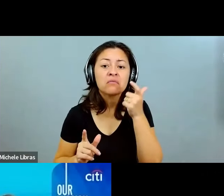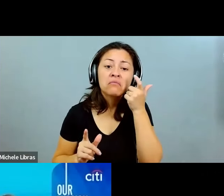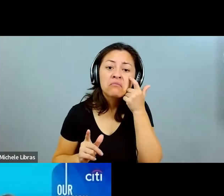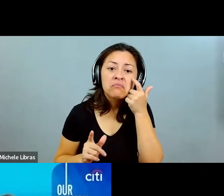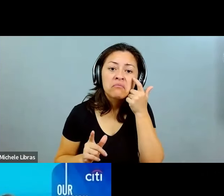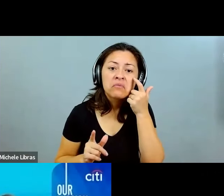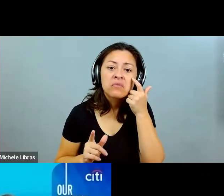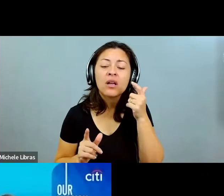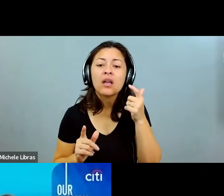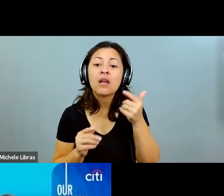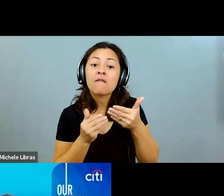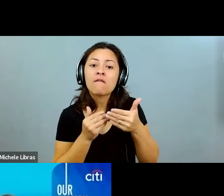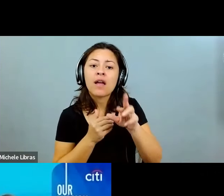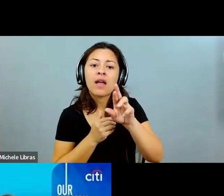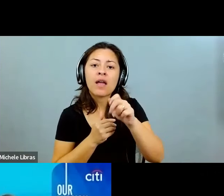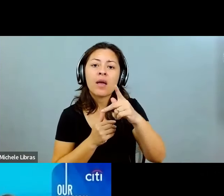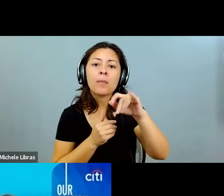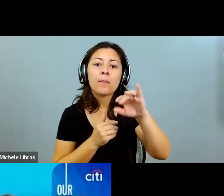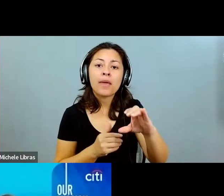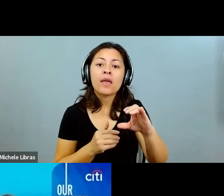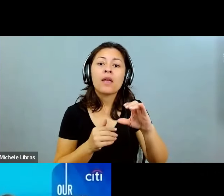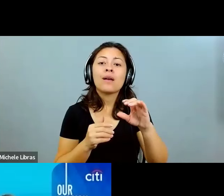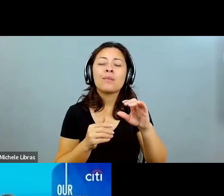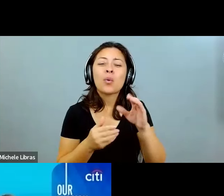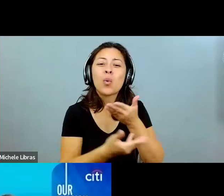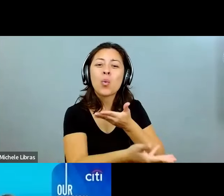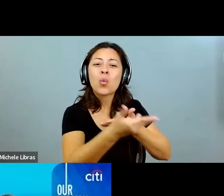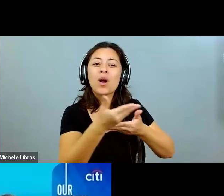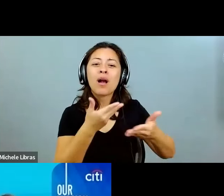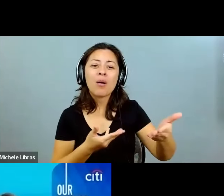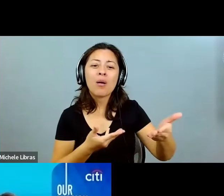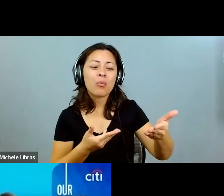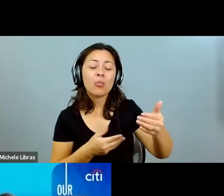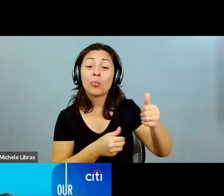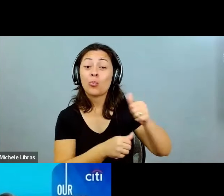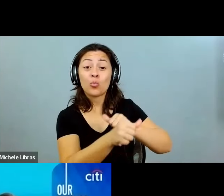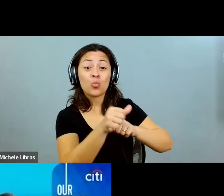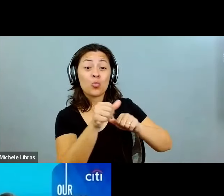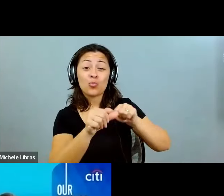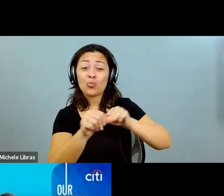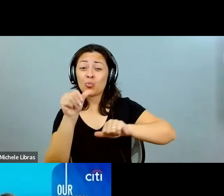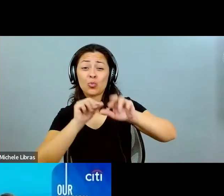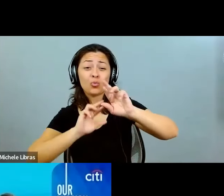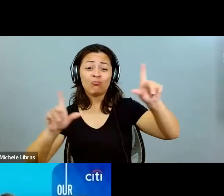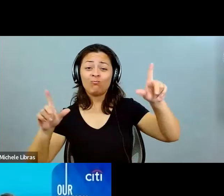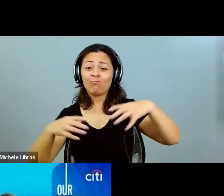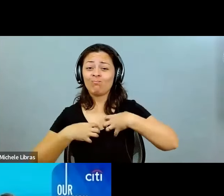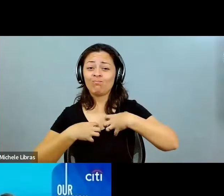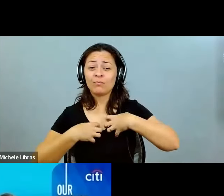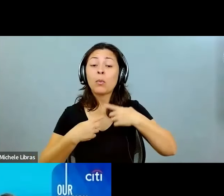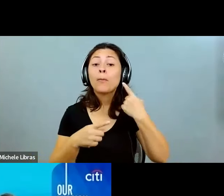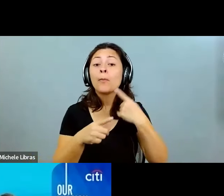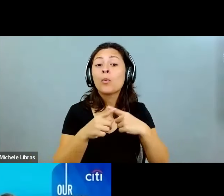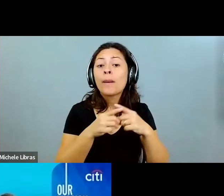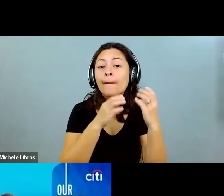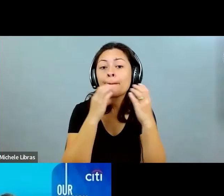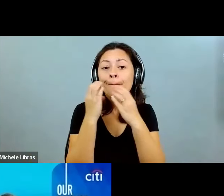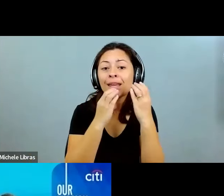depreciação então o o câmbio mudou a perspectiva e eu falo isso porque no milho o câmbio